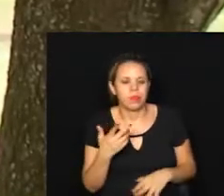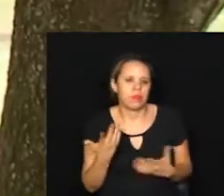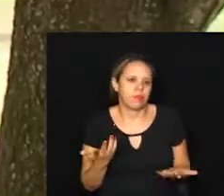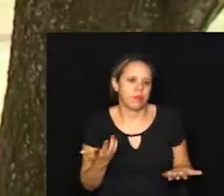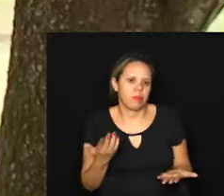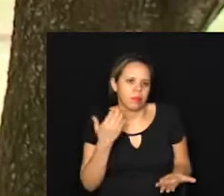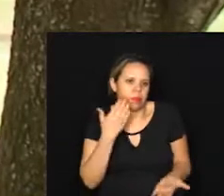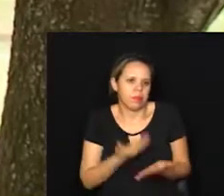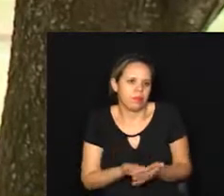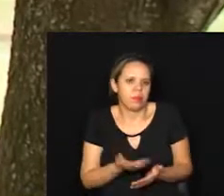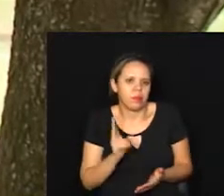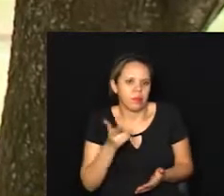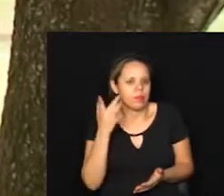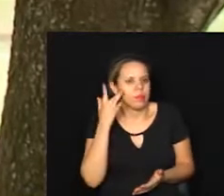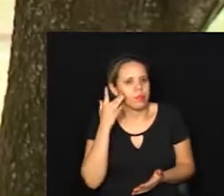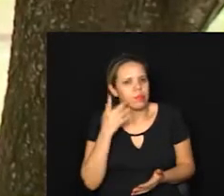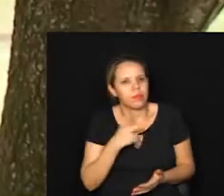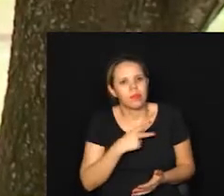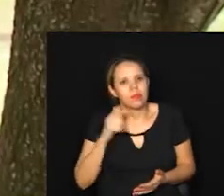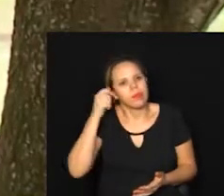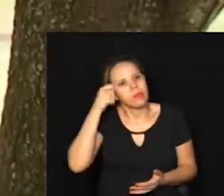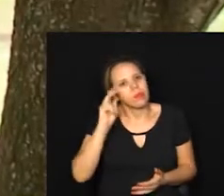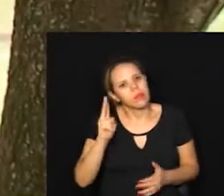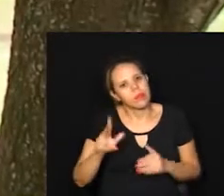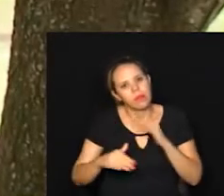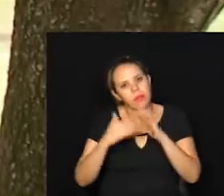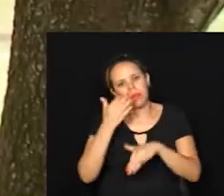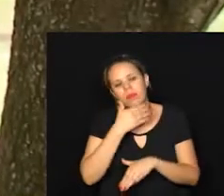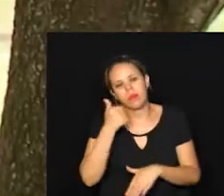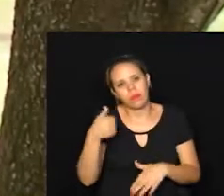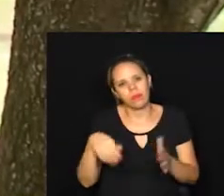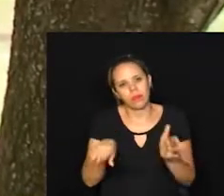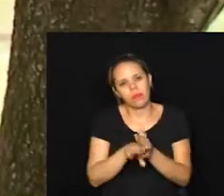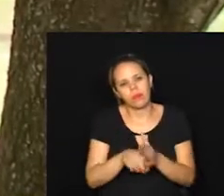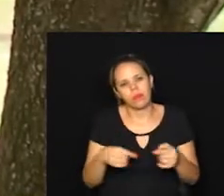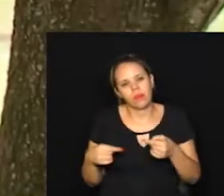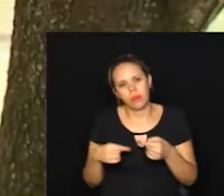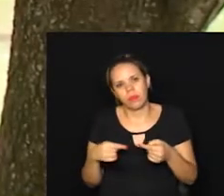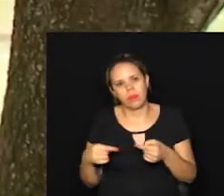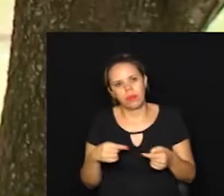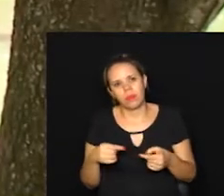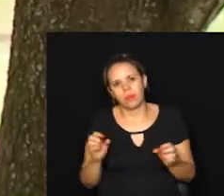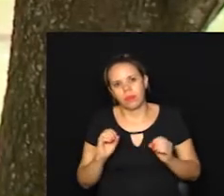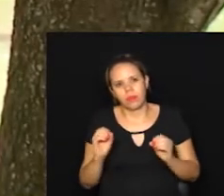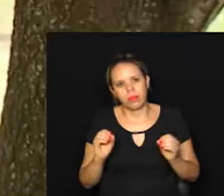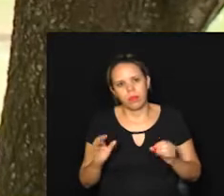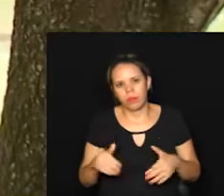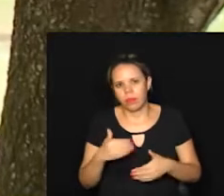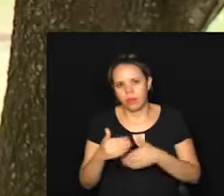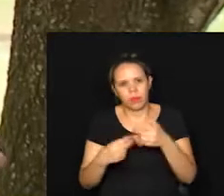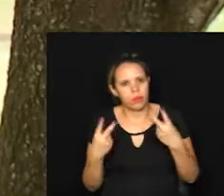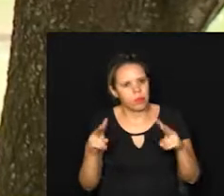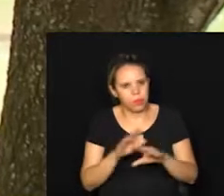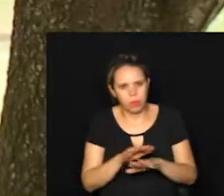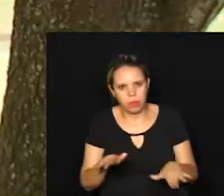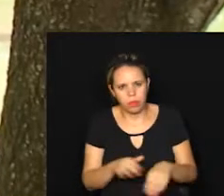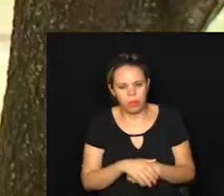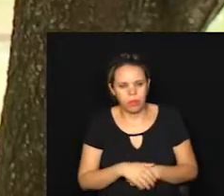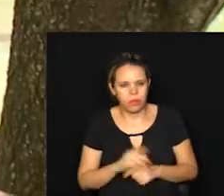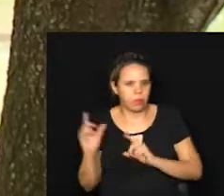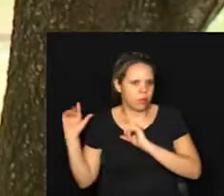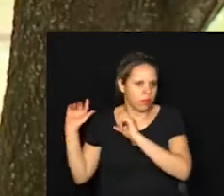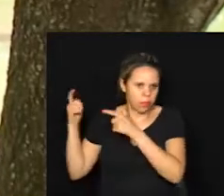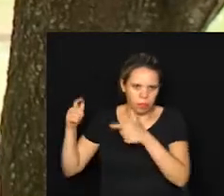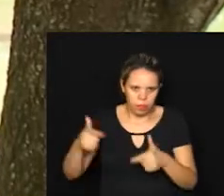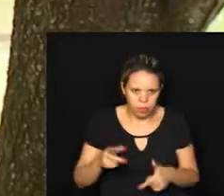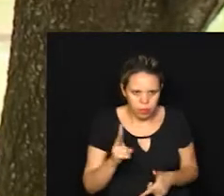superstição, mas eu sempre acho que a Ponte se dá melhor quando ela chega no derby sem estar numa sequência de vitórias. Tradicionalmente